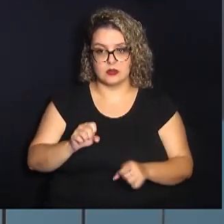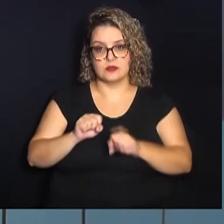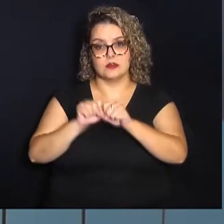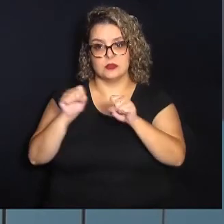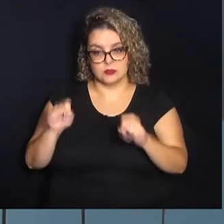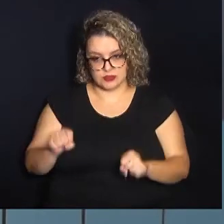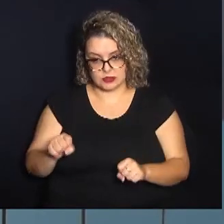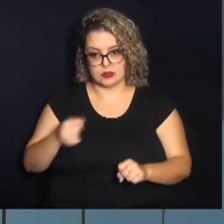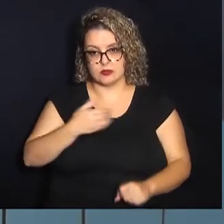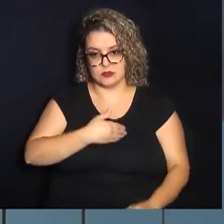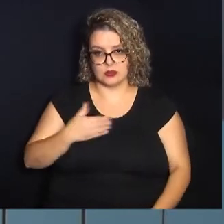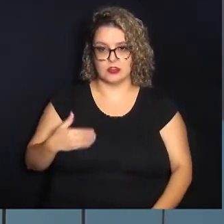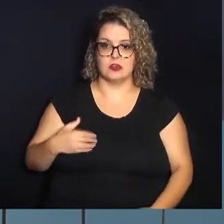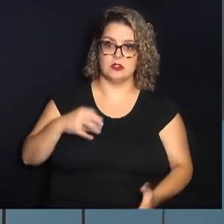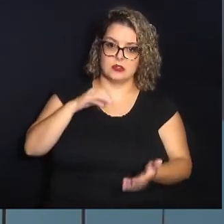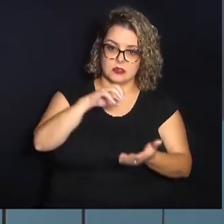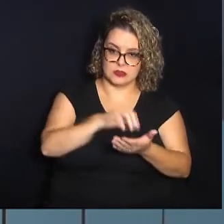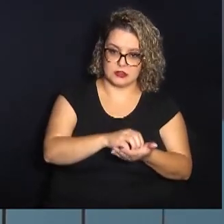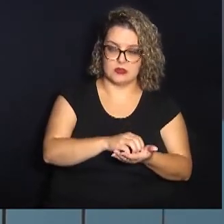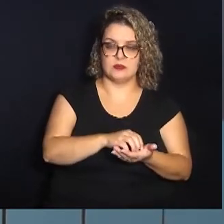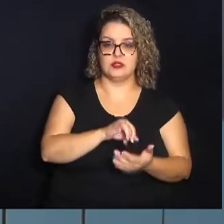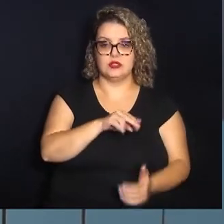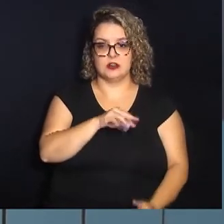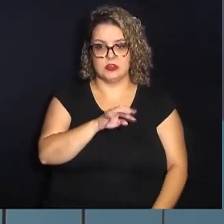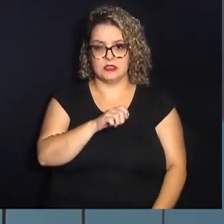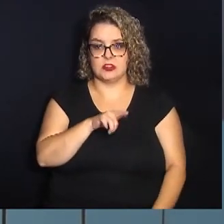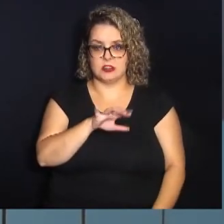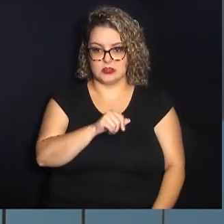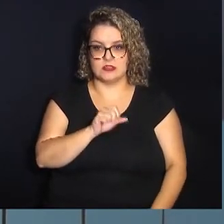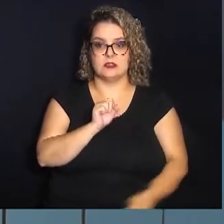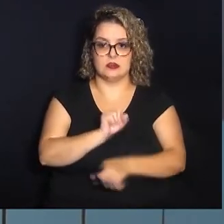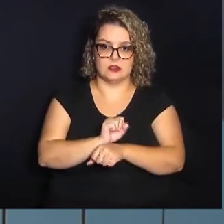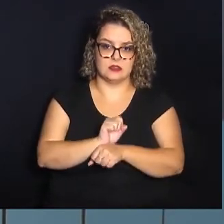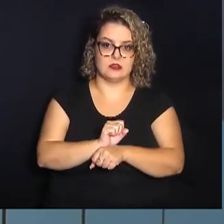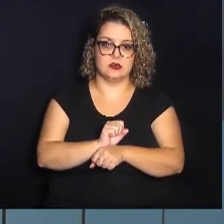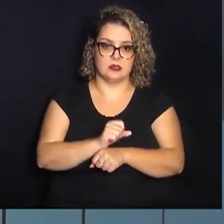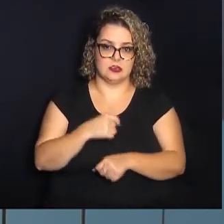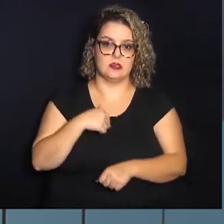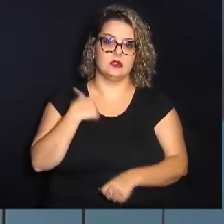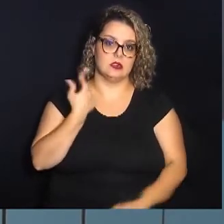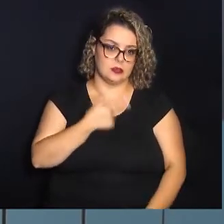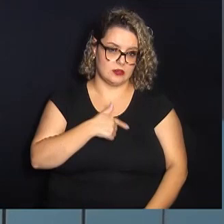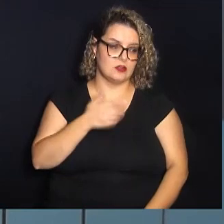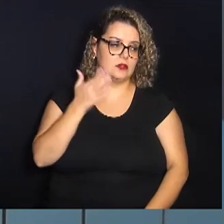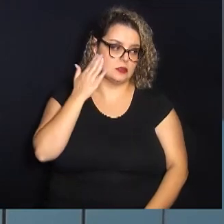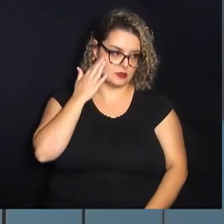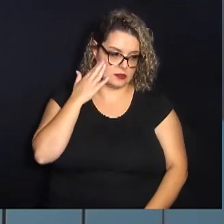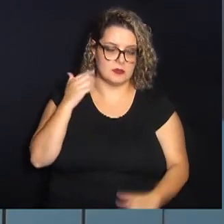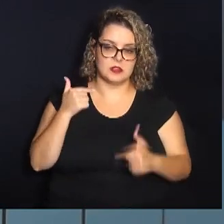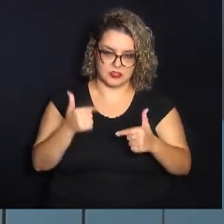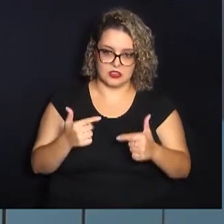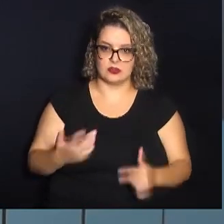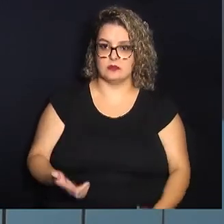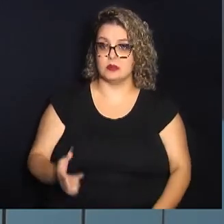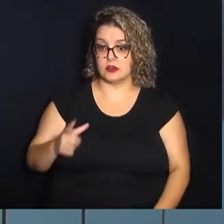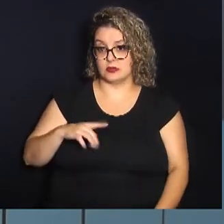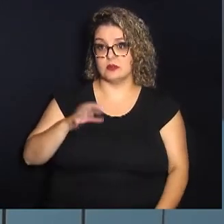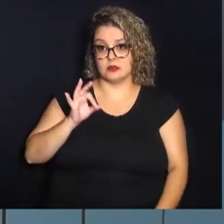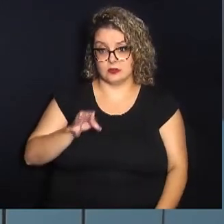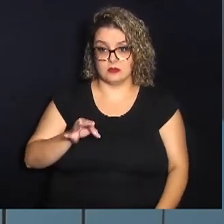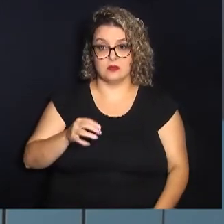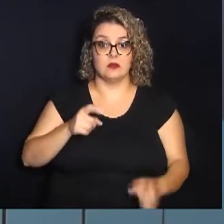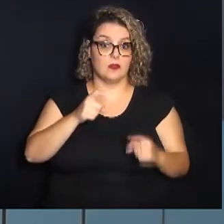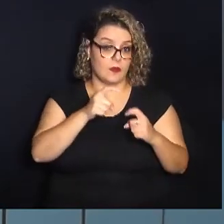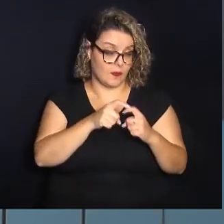no Centro de Saúde e Integração. A gente fica esperando, eu sei disso, é chato. Mas eu tenho a certeza que eu vou ser atendido por um